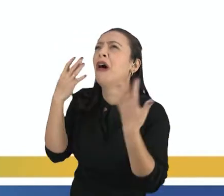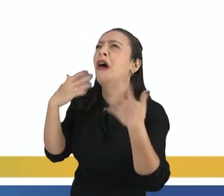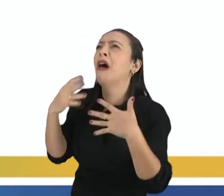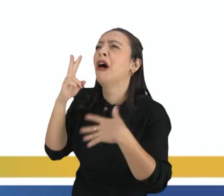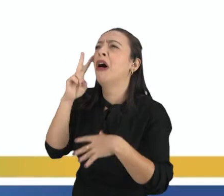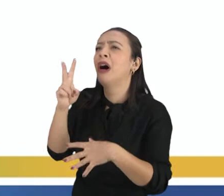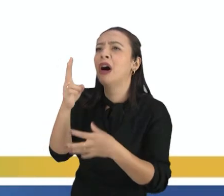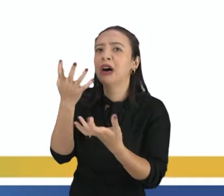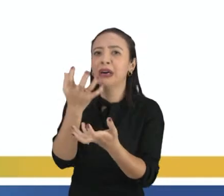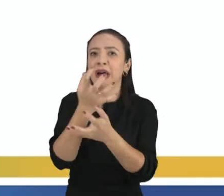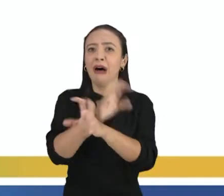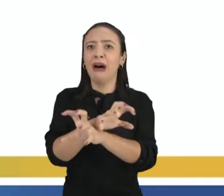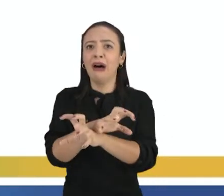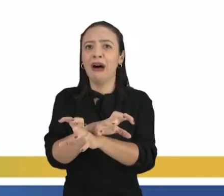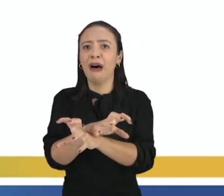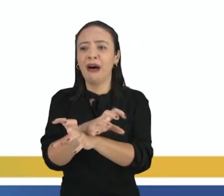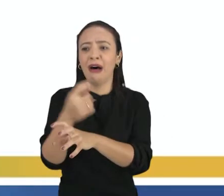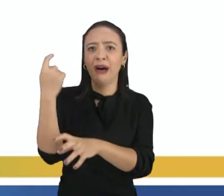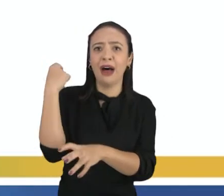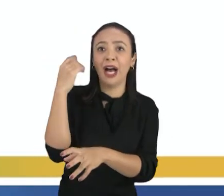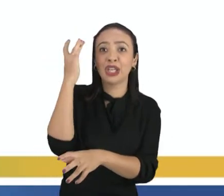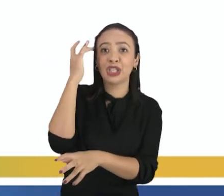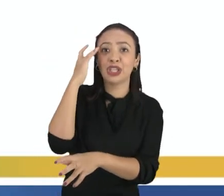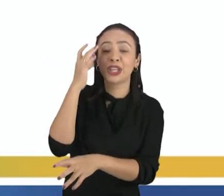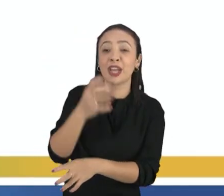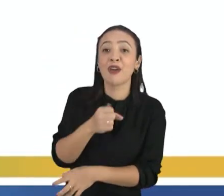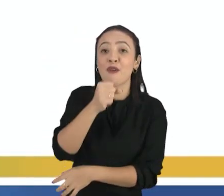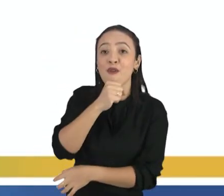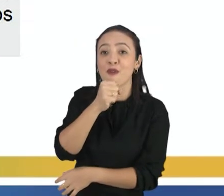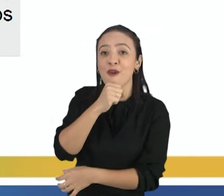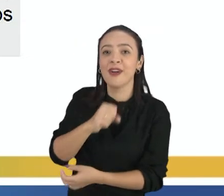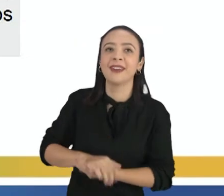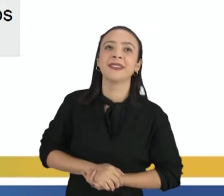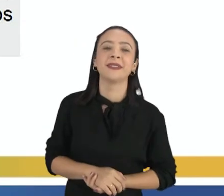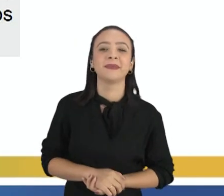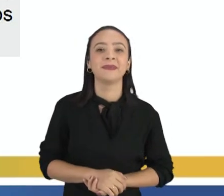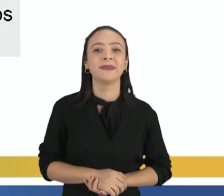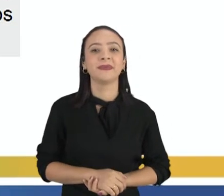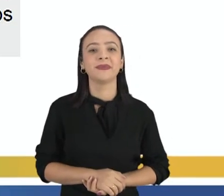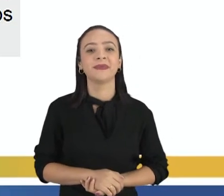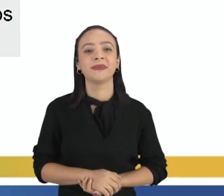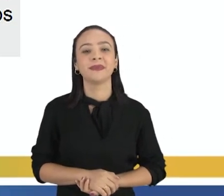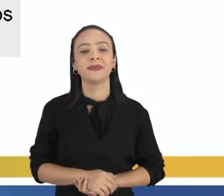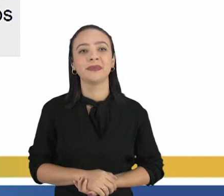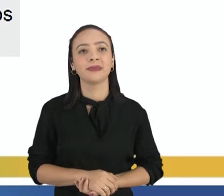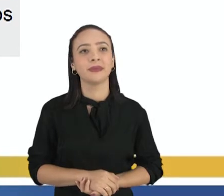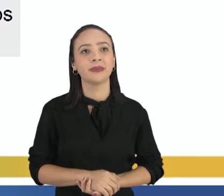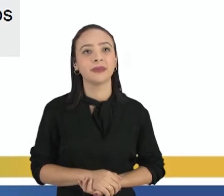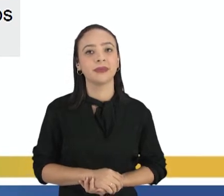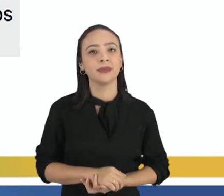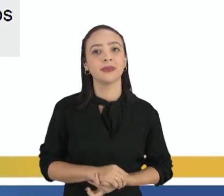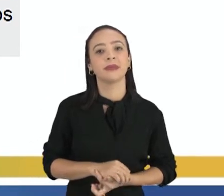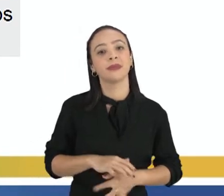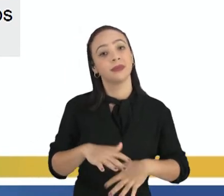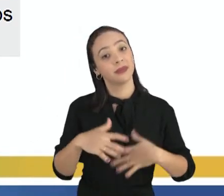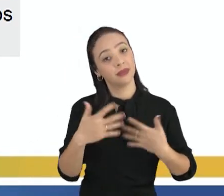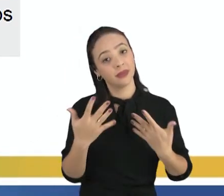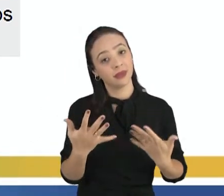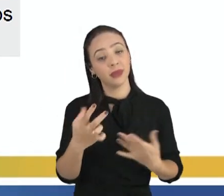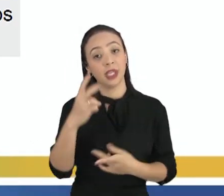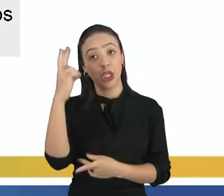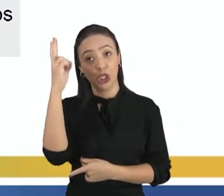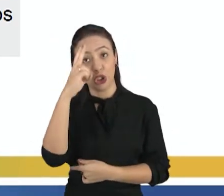de dinossauro, achando que era seu avô, né? Muito emocionado, como a mãe dele havia dito. Então, gente, histórias